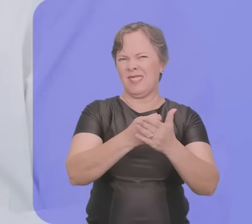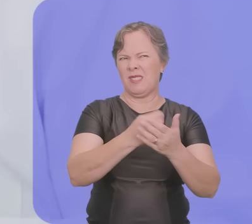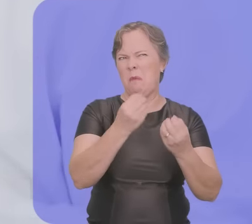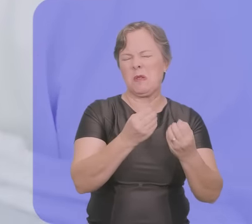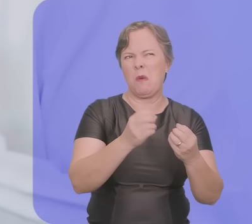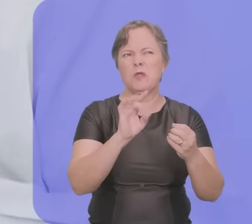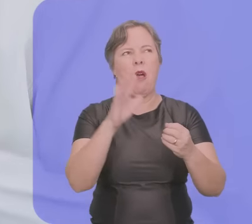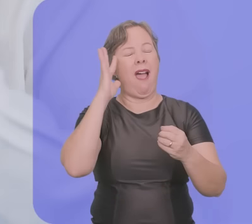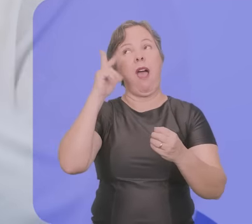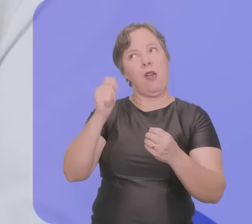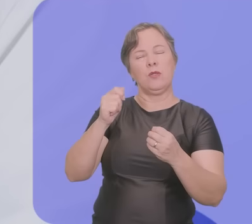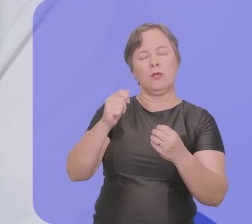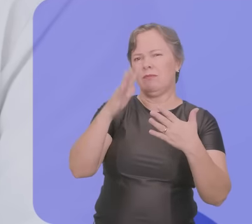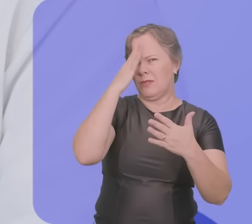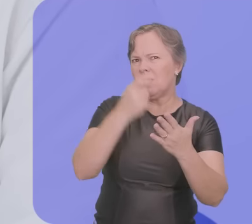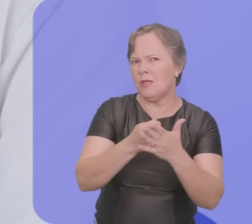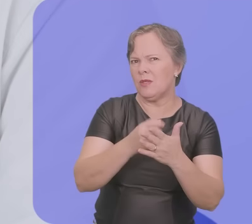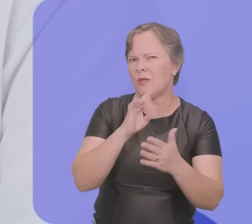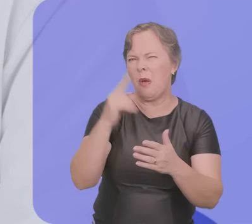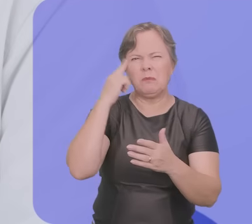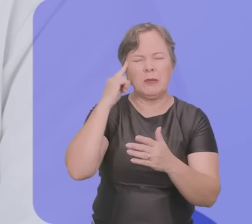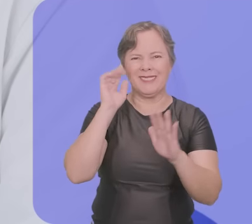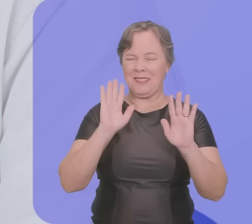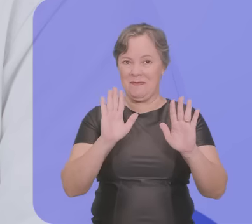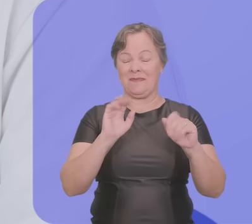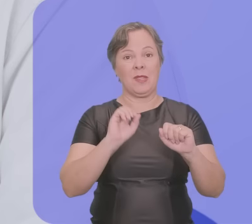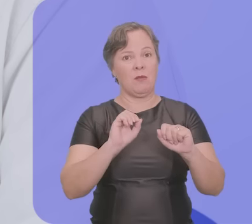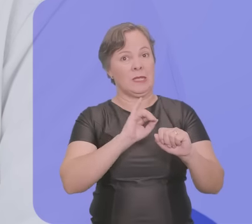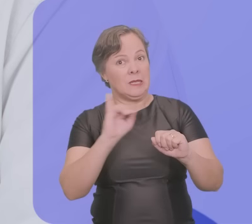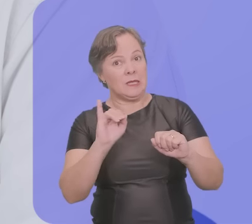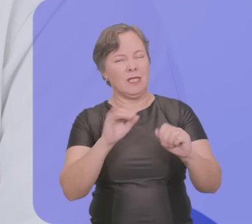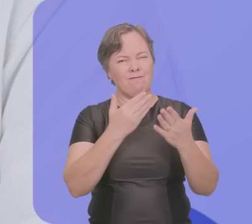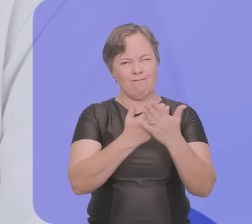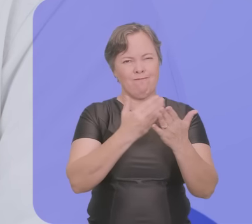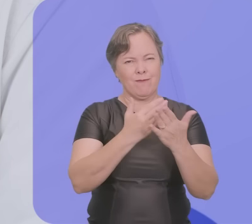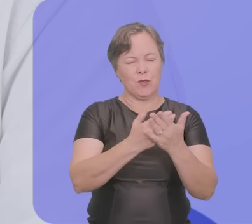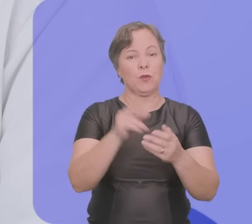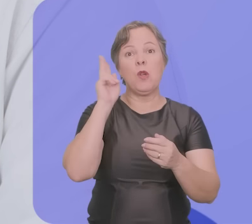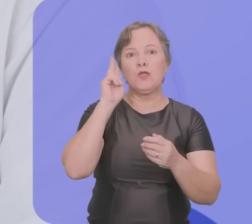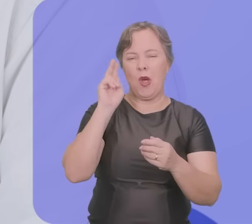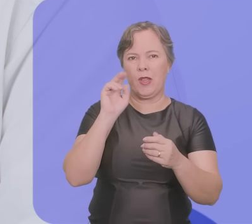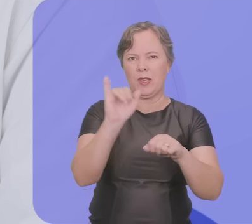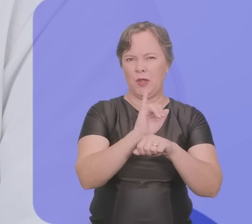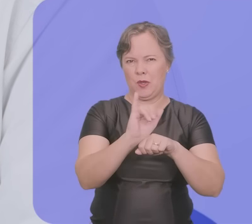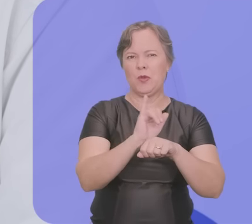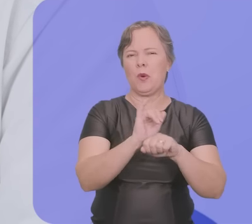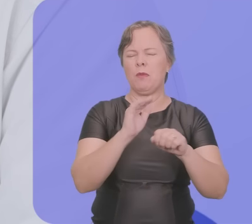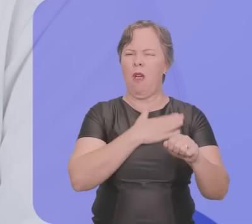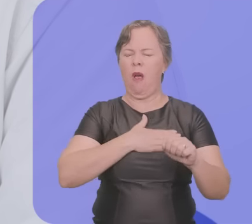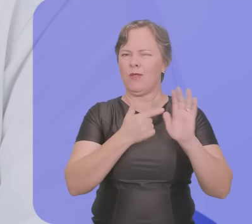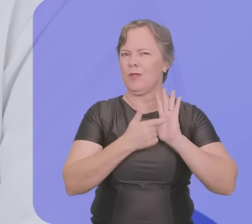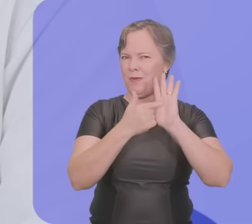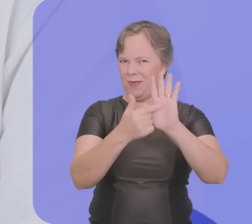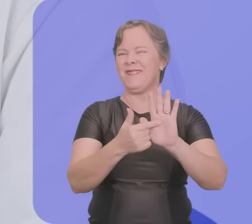achar, apenas a intuição. Então, tem um estudo de caso no YouTube, que eu gosto sempre de